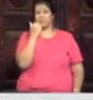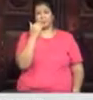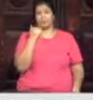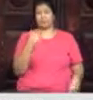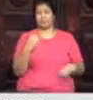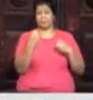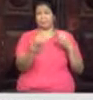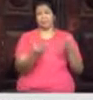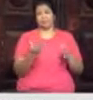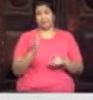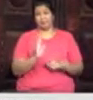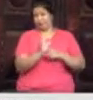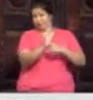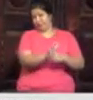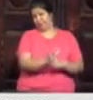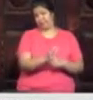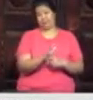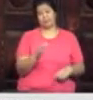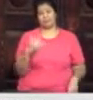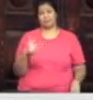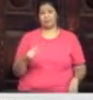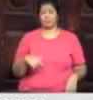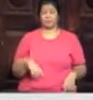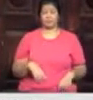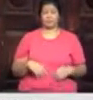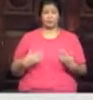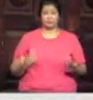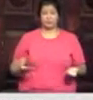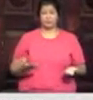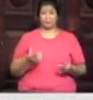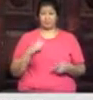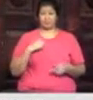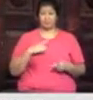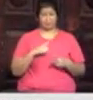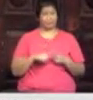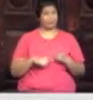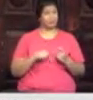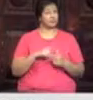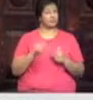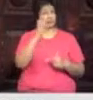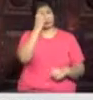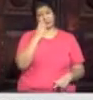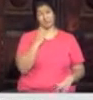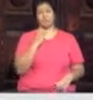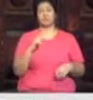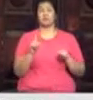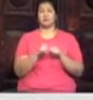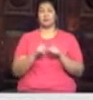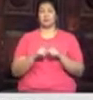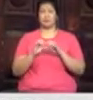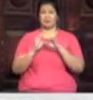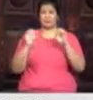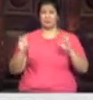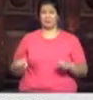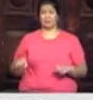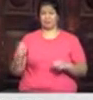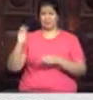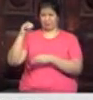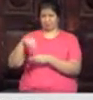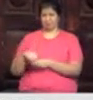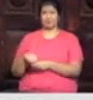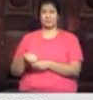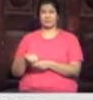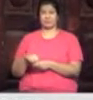é a dificuldade com a merenda escolar. Bom, além desses problemas, temos dificuldades na infraestrutura da sede da Fundação